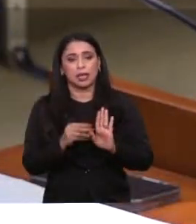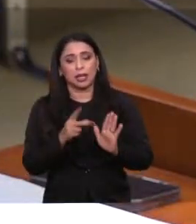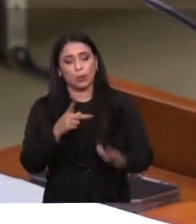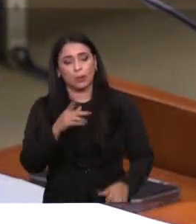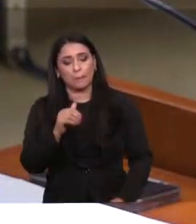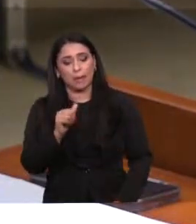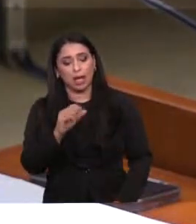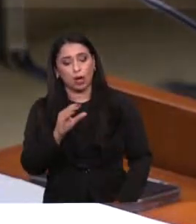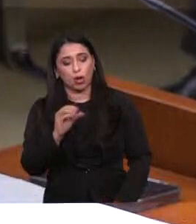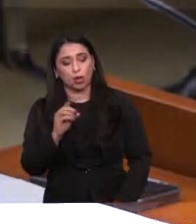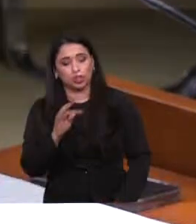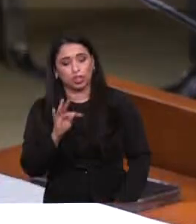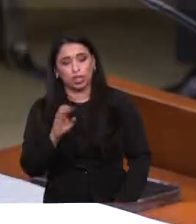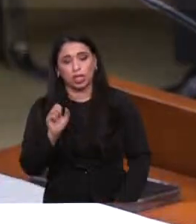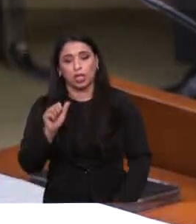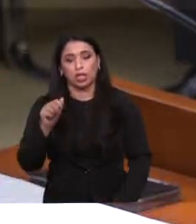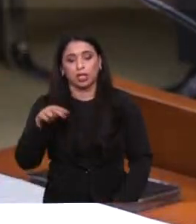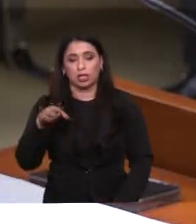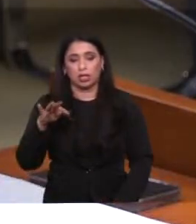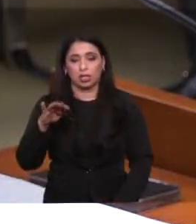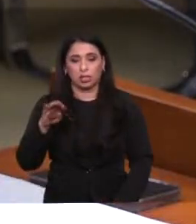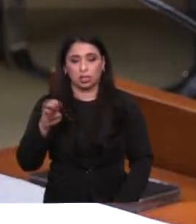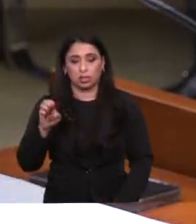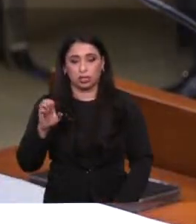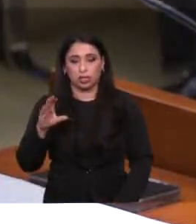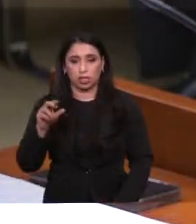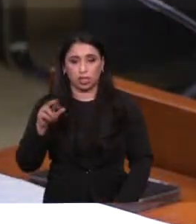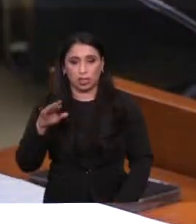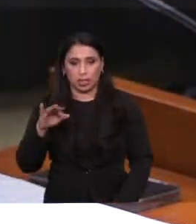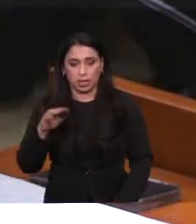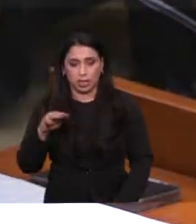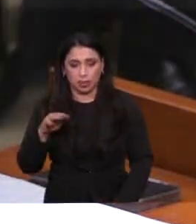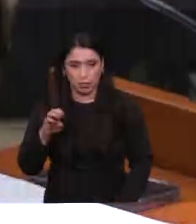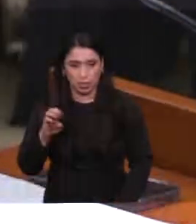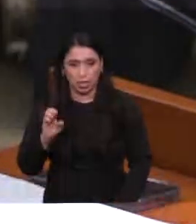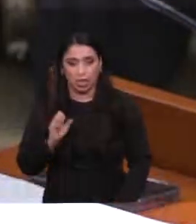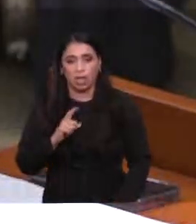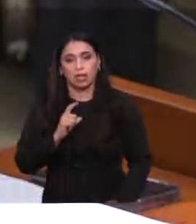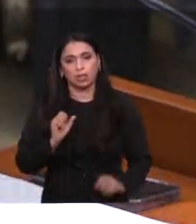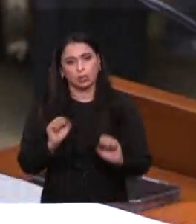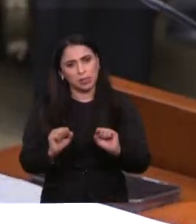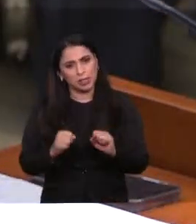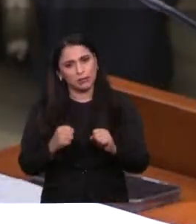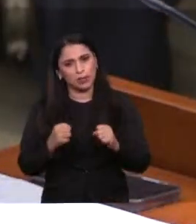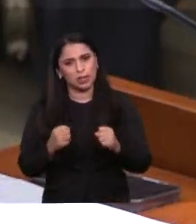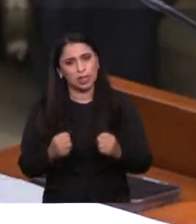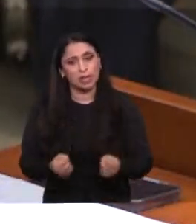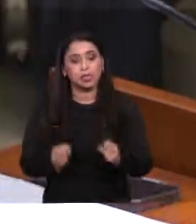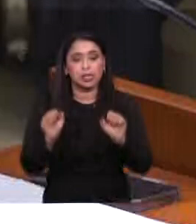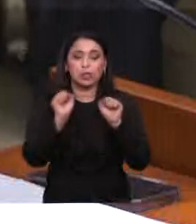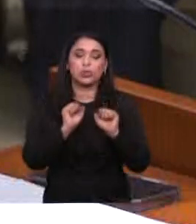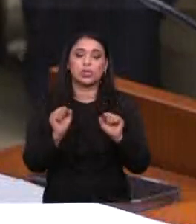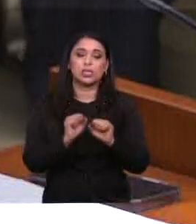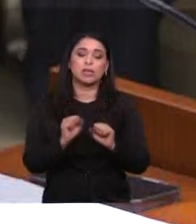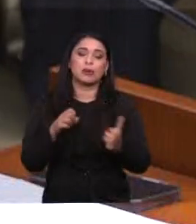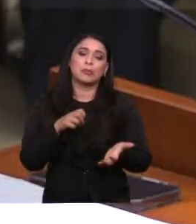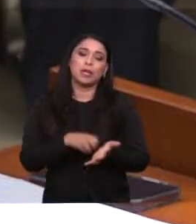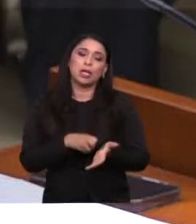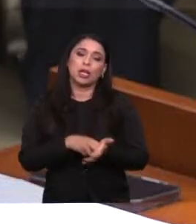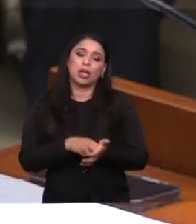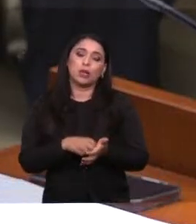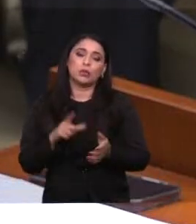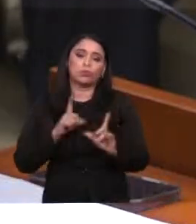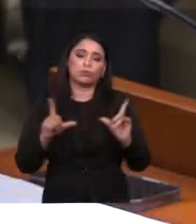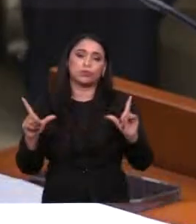pacote anticrime, a finalidade é fortalecer o sistema penal e não enfraquecer o